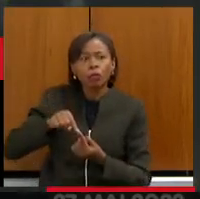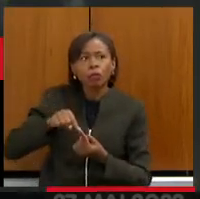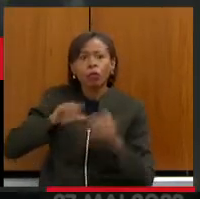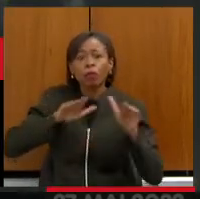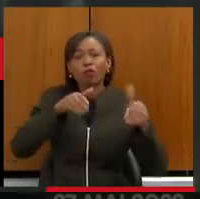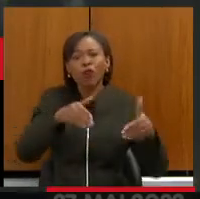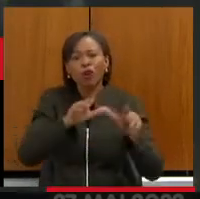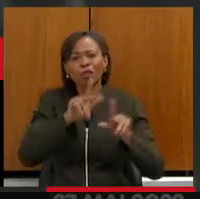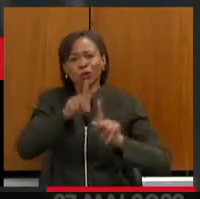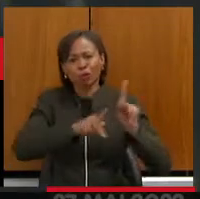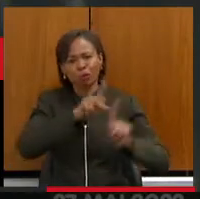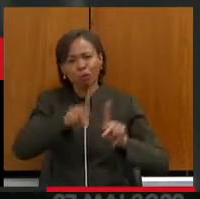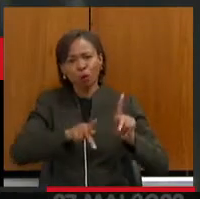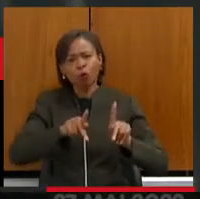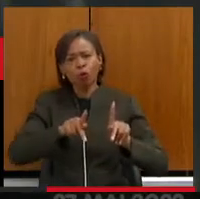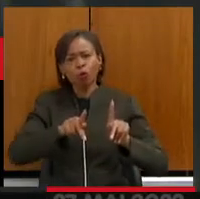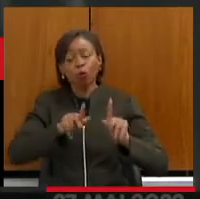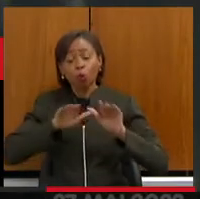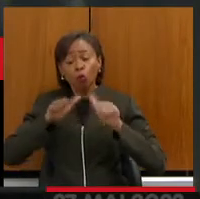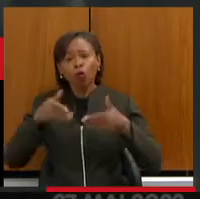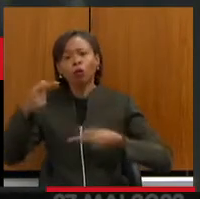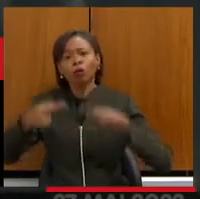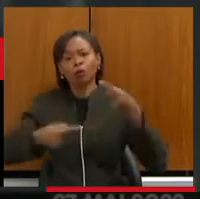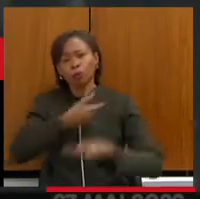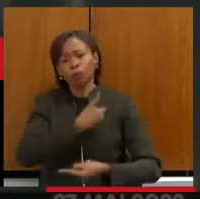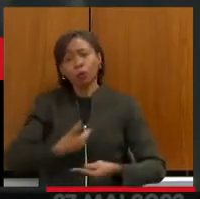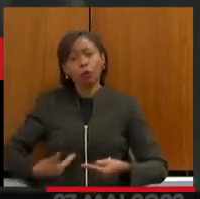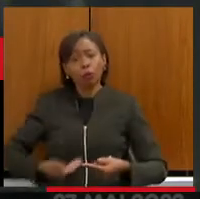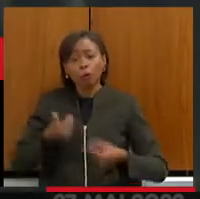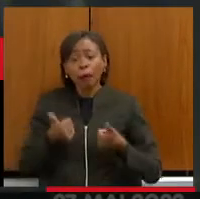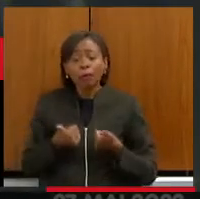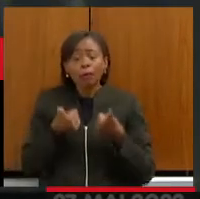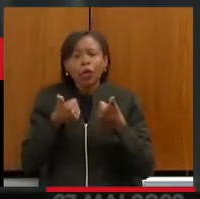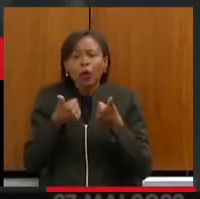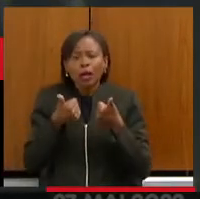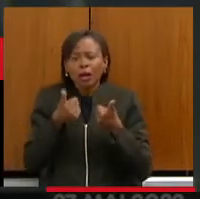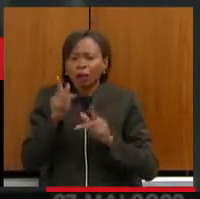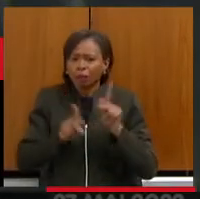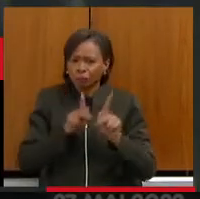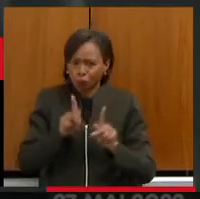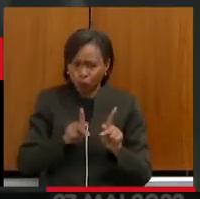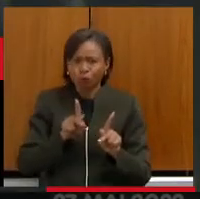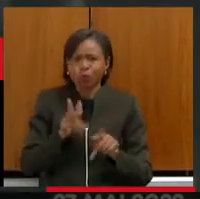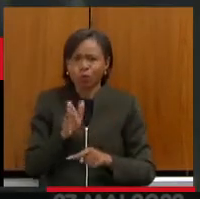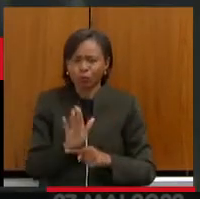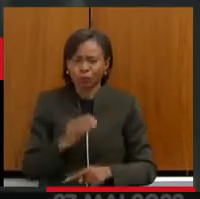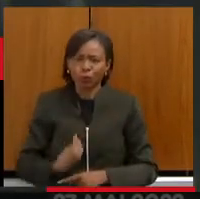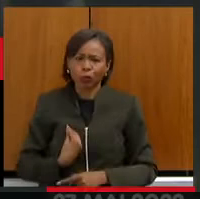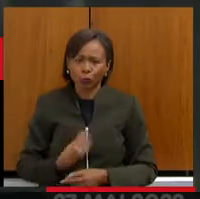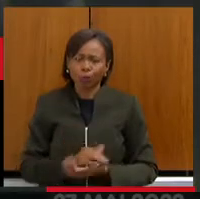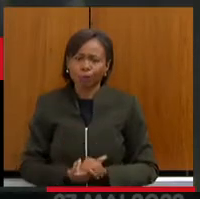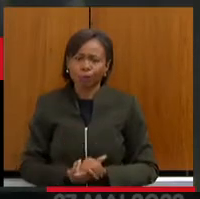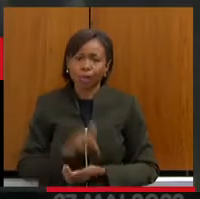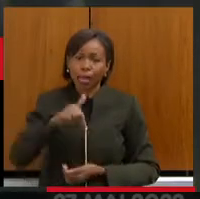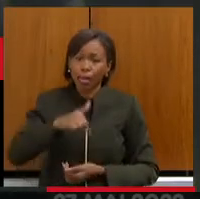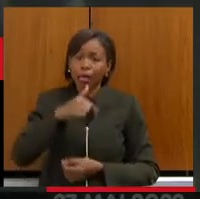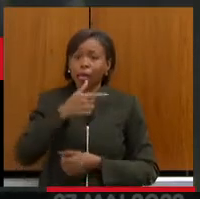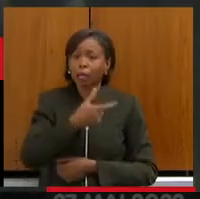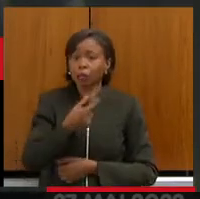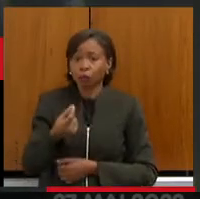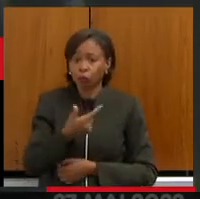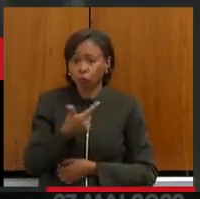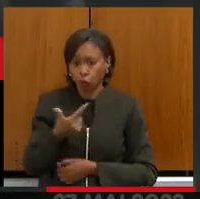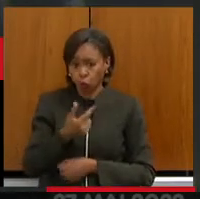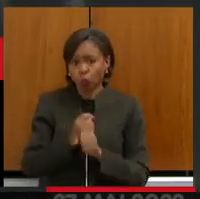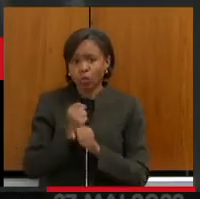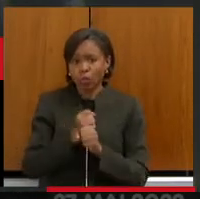políticas públicas para melhorar a vida do povo e nós temos a oportunidade nesse ano de 2022